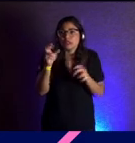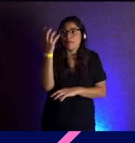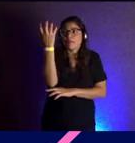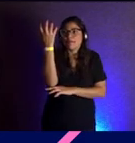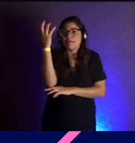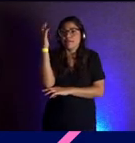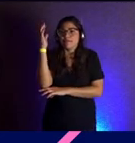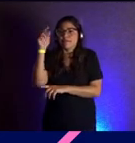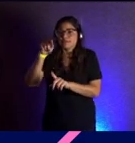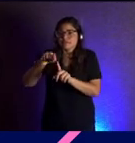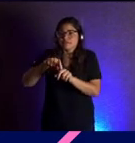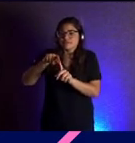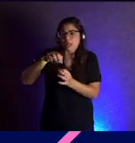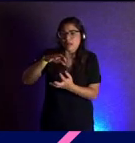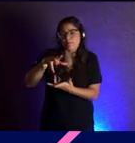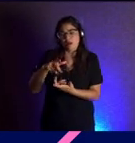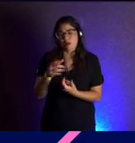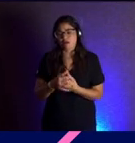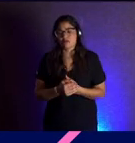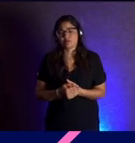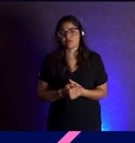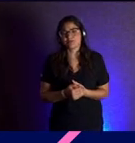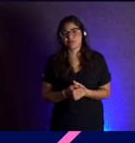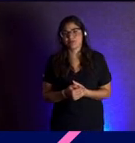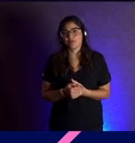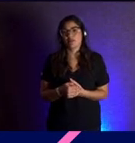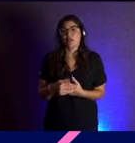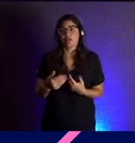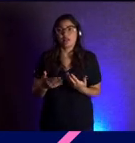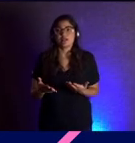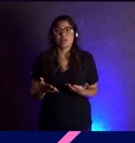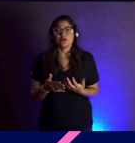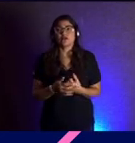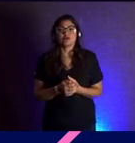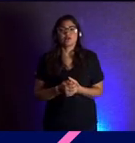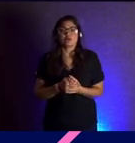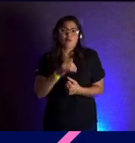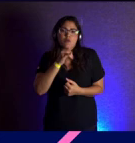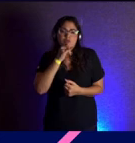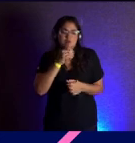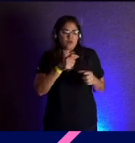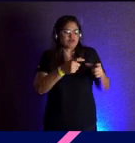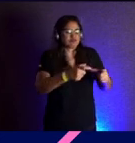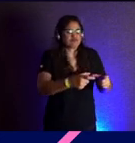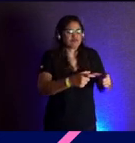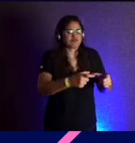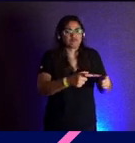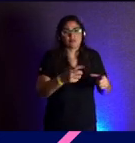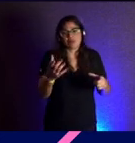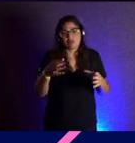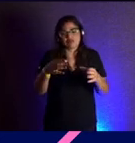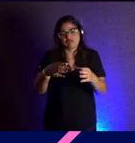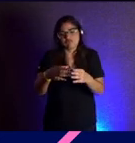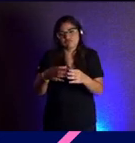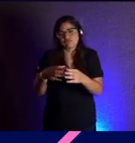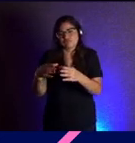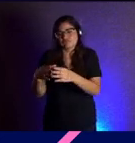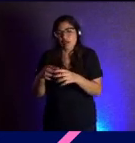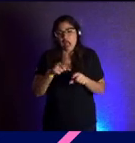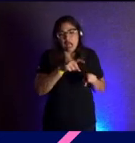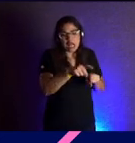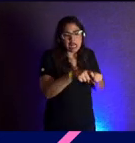aí a gente tem uma série de impactos que já são, se a gente for pegar por setores, né? Então a gente pega produção